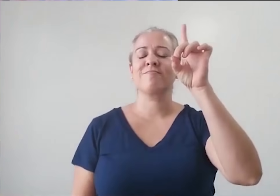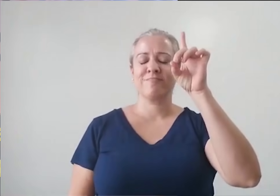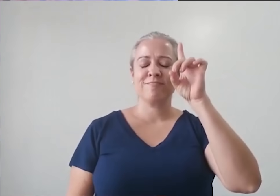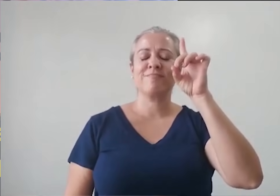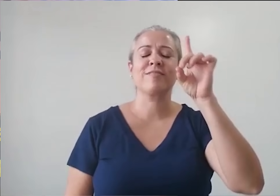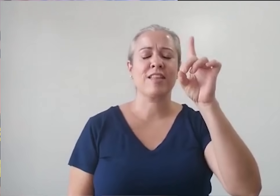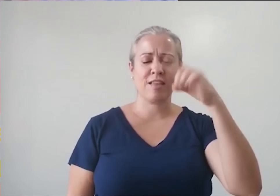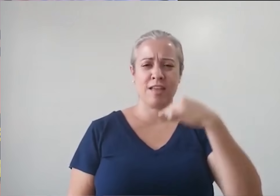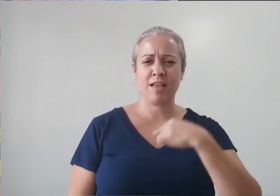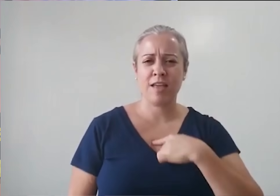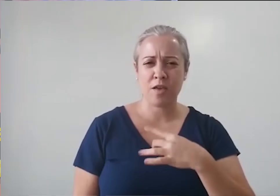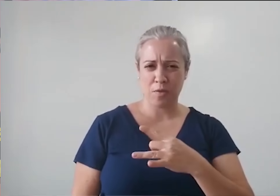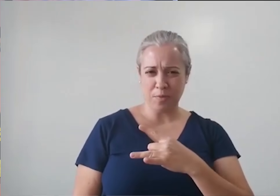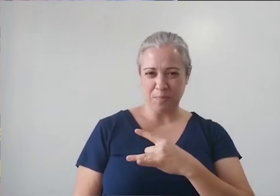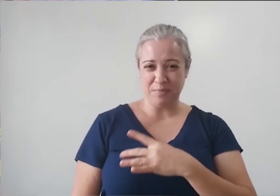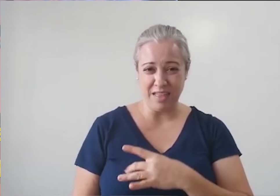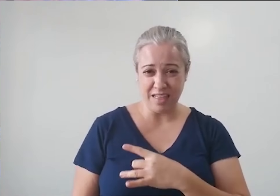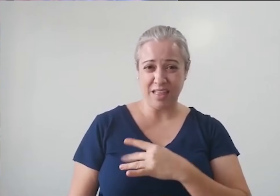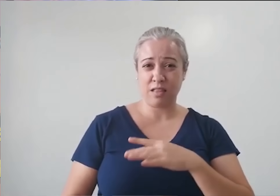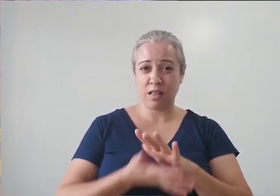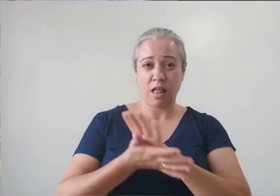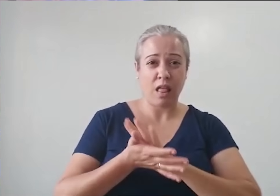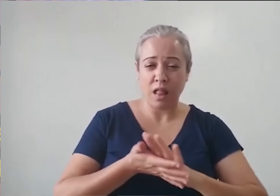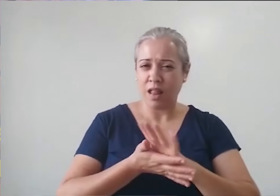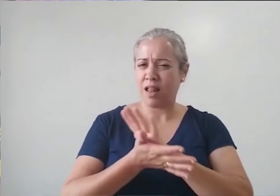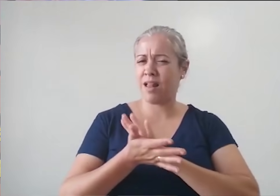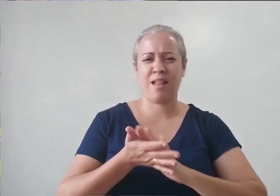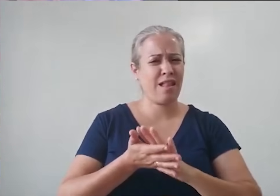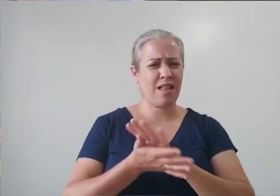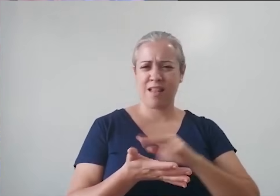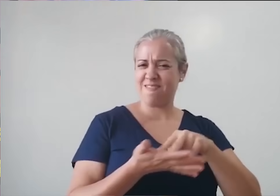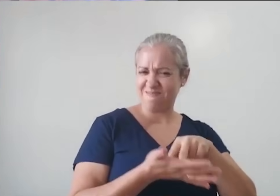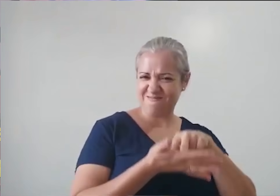somente em ti. Não vou ser